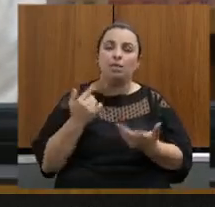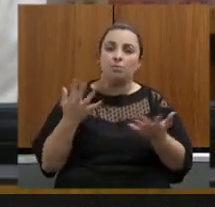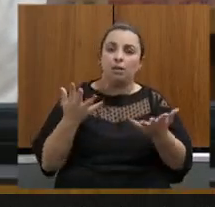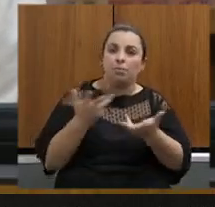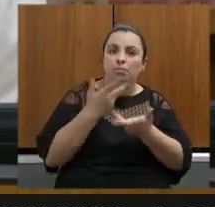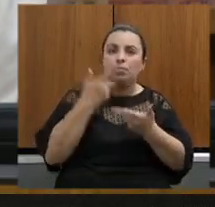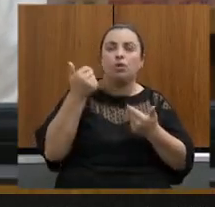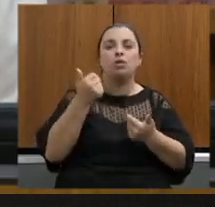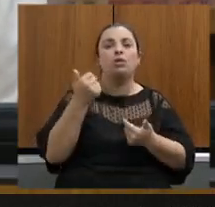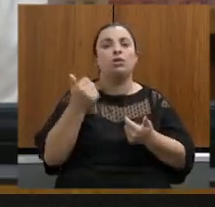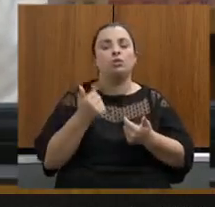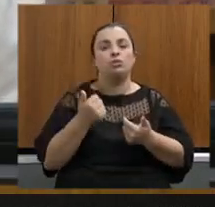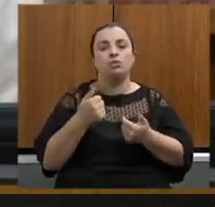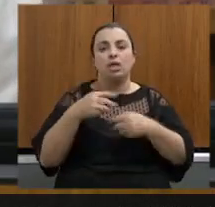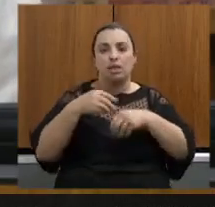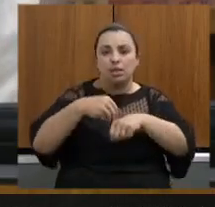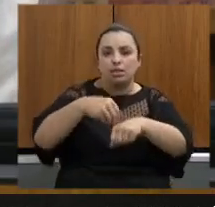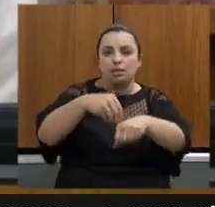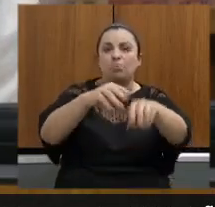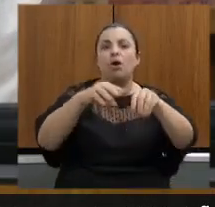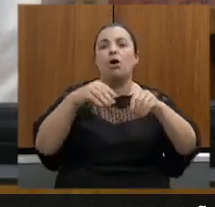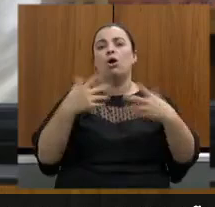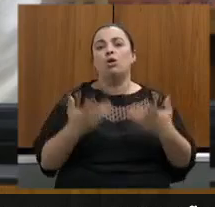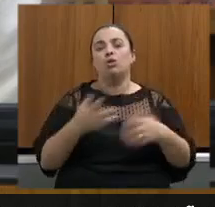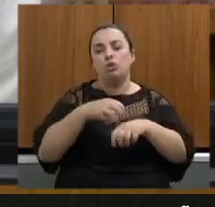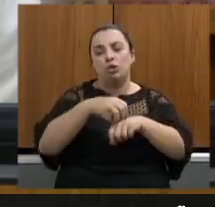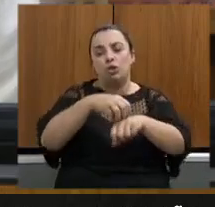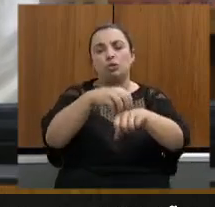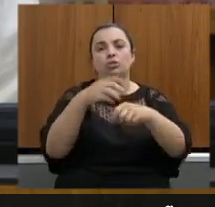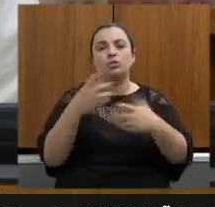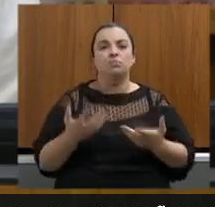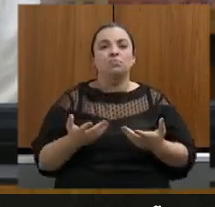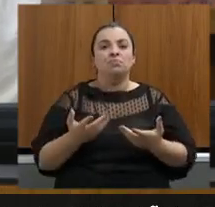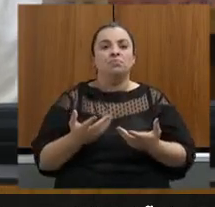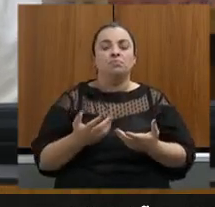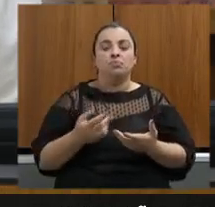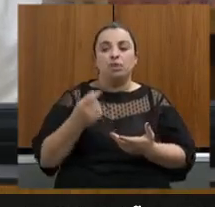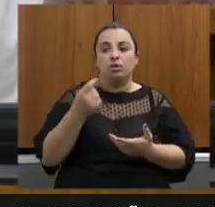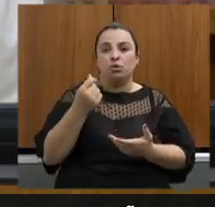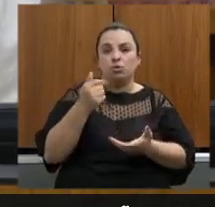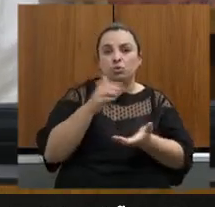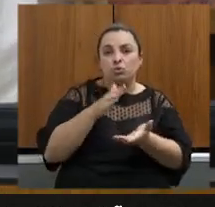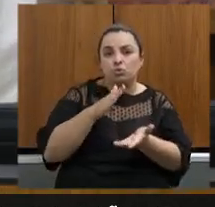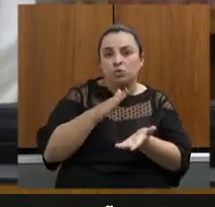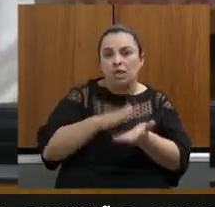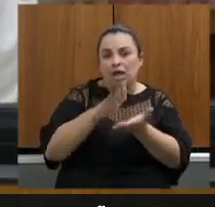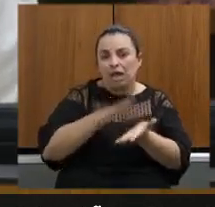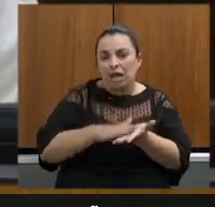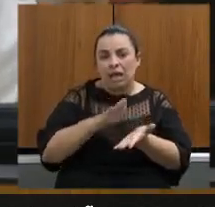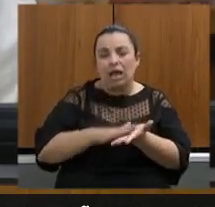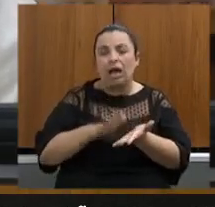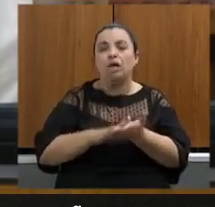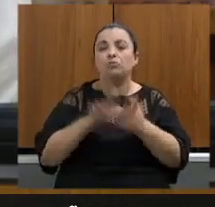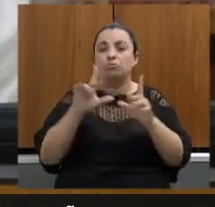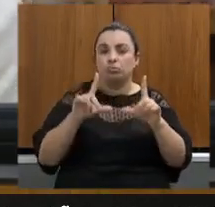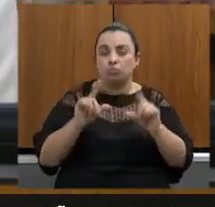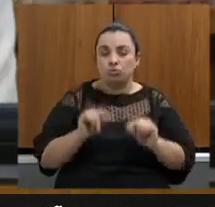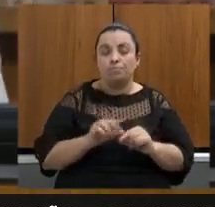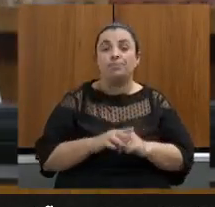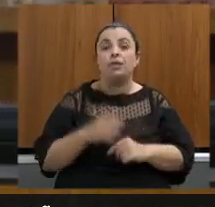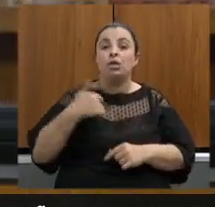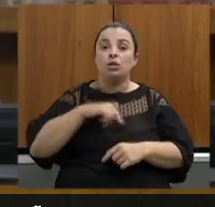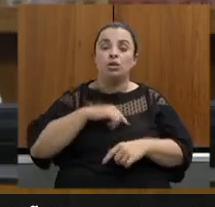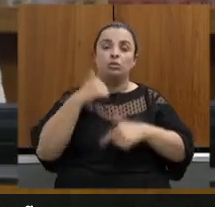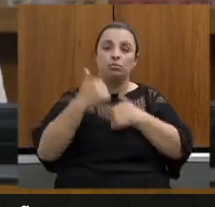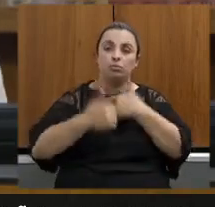dos transportes pela redução dos custos logísticos é a gente tem trabalhado e buscado a